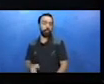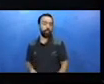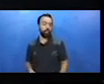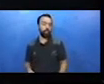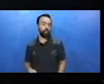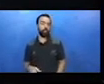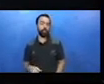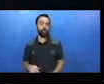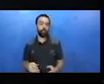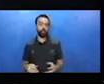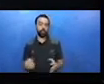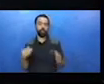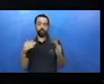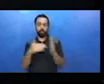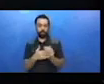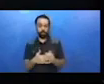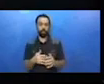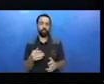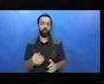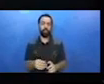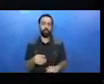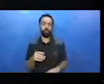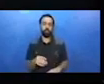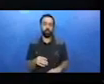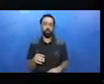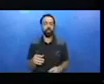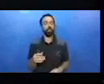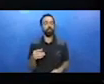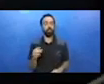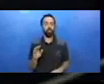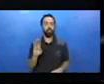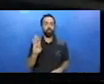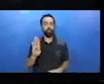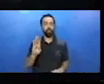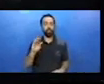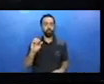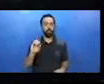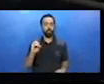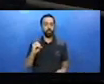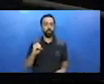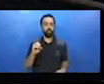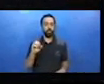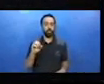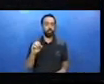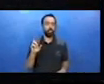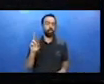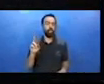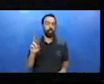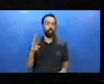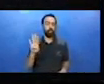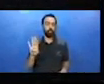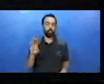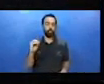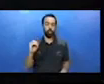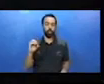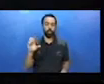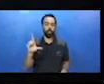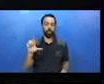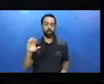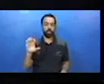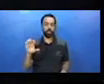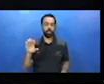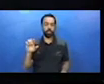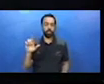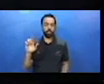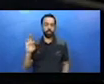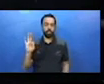E por último, nós temos o nado borboleta. O que é o nado borboleta? O nado borboleta, o atleta ele abre bem os braços e ele faz um movimento de natação com